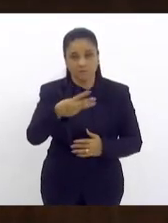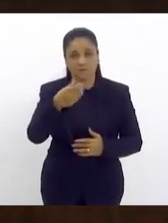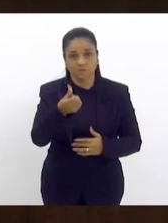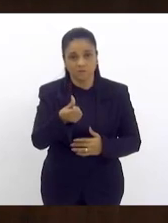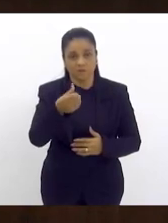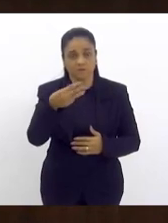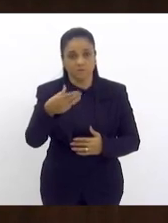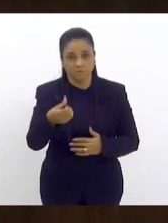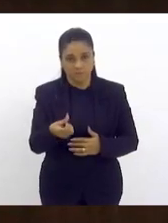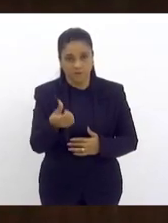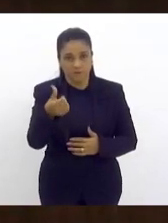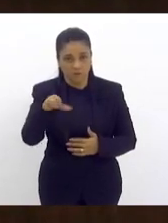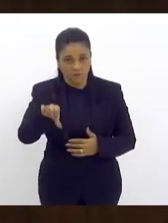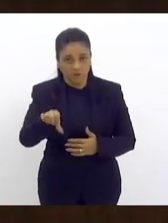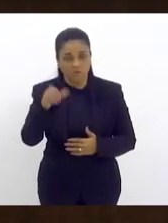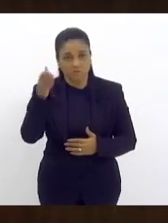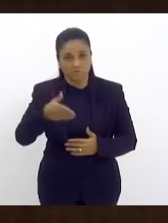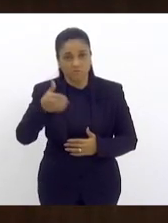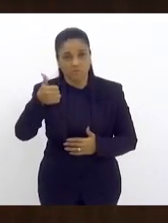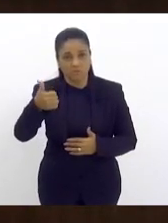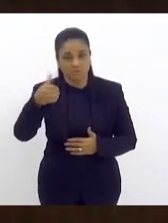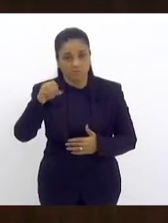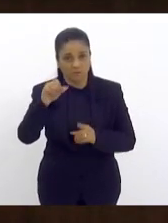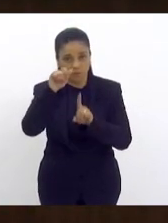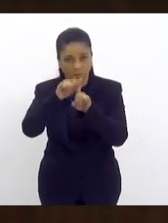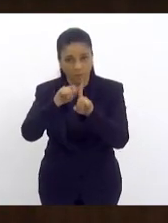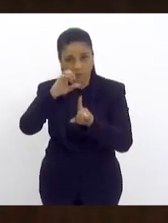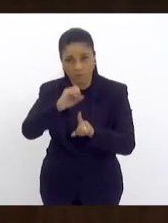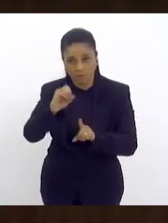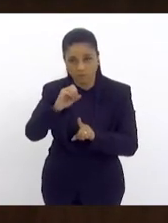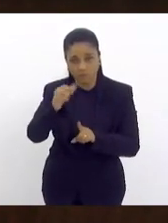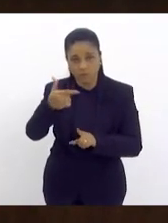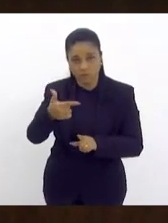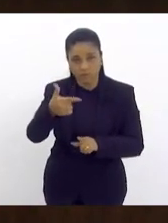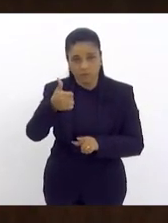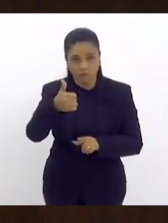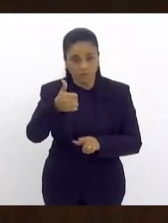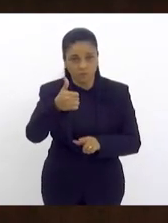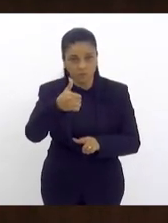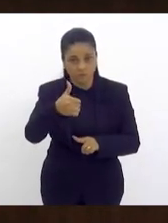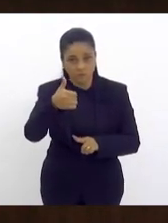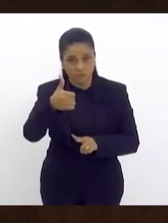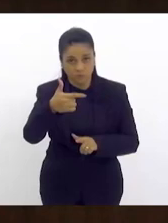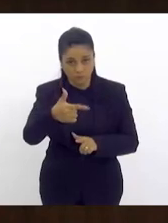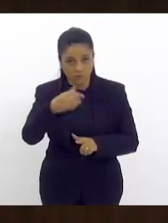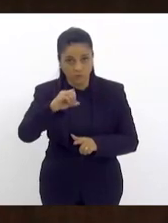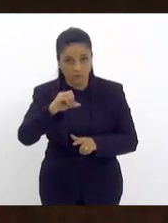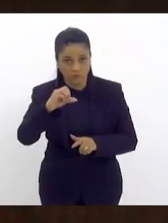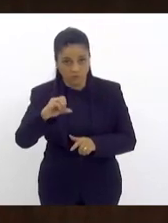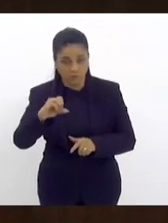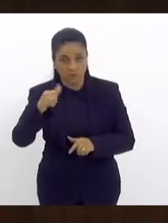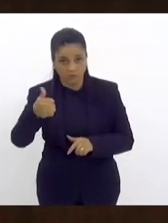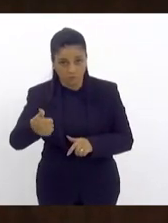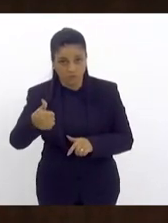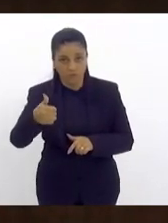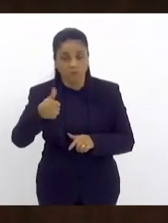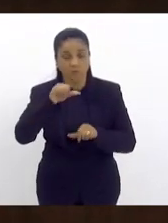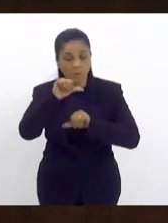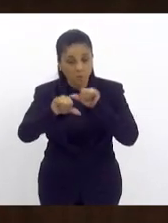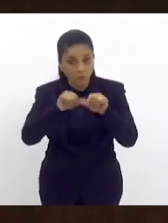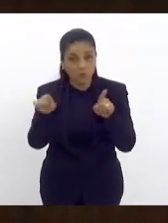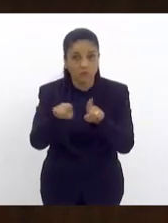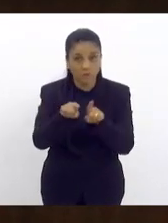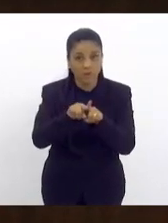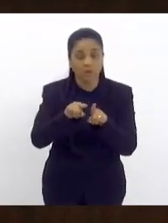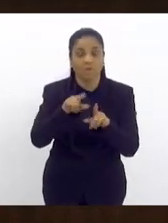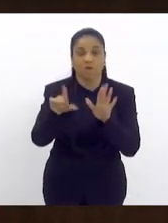de 10 de outubro de 2001 e essa lei foi alterada ainda em 2001 pela lei